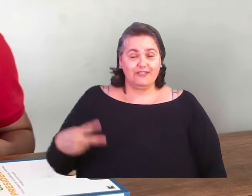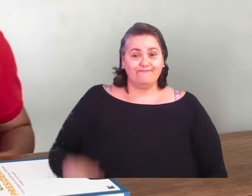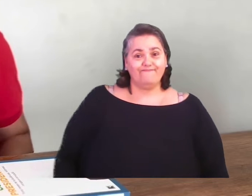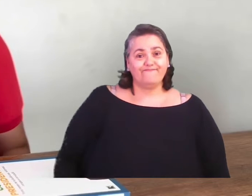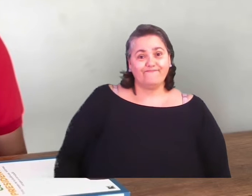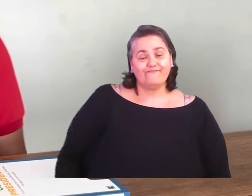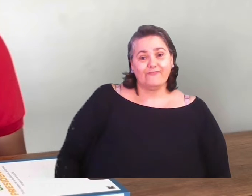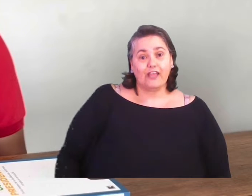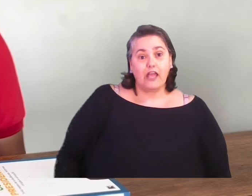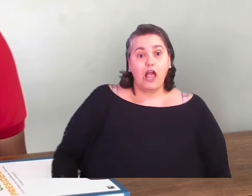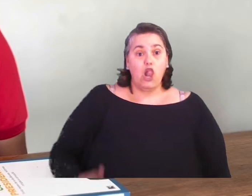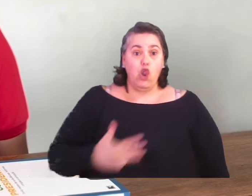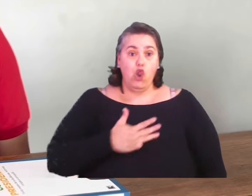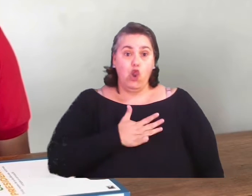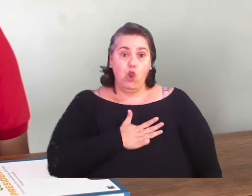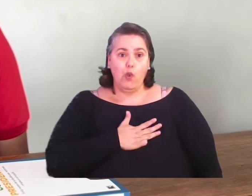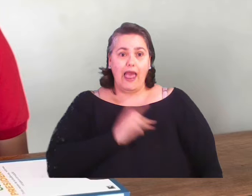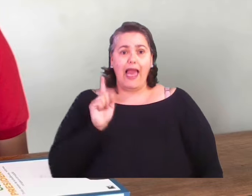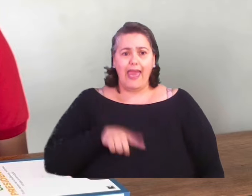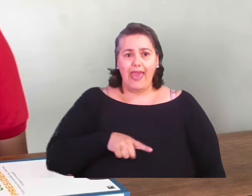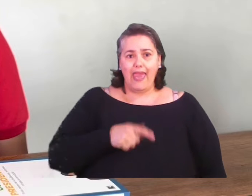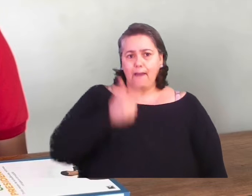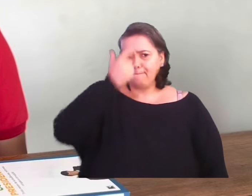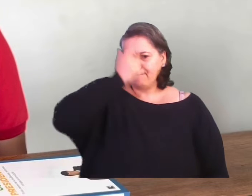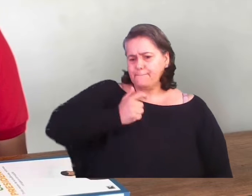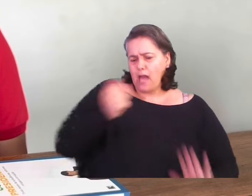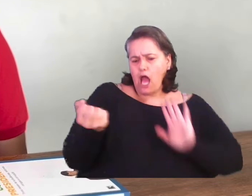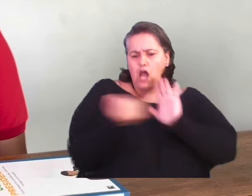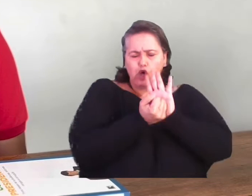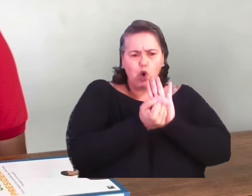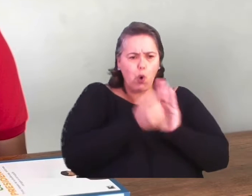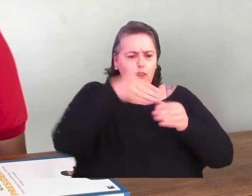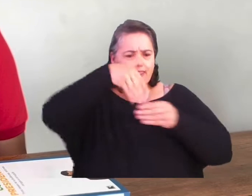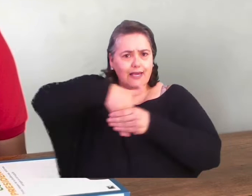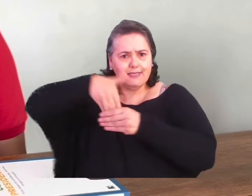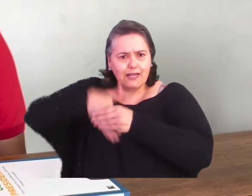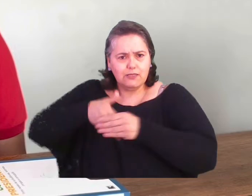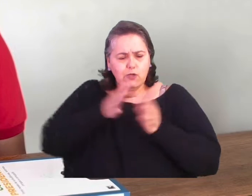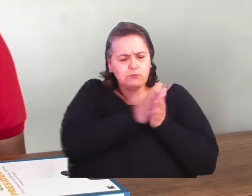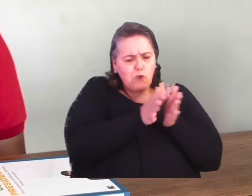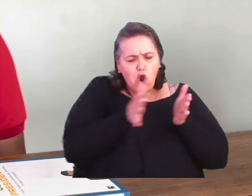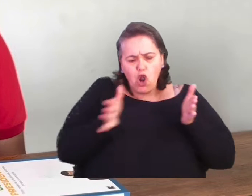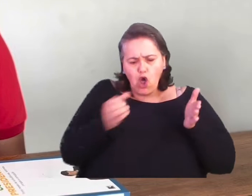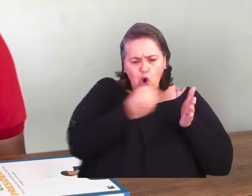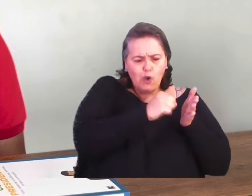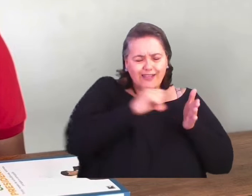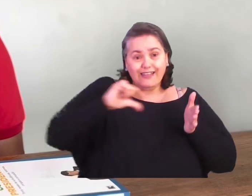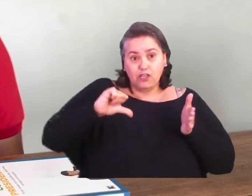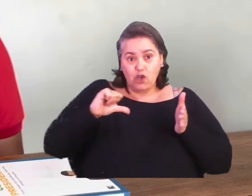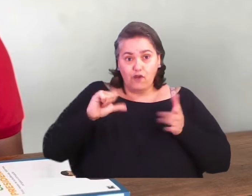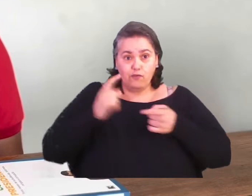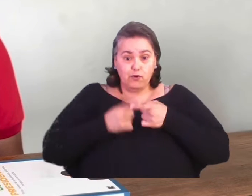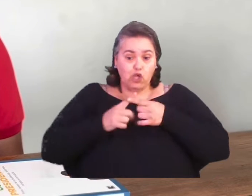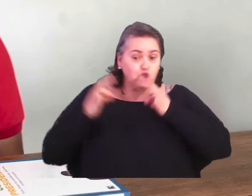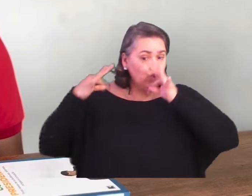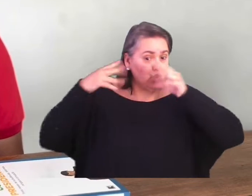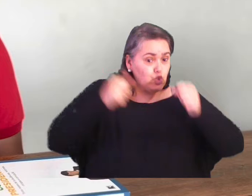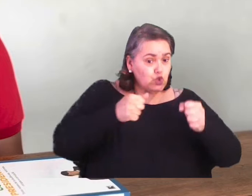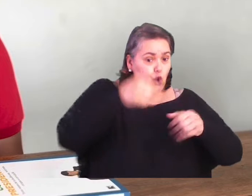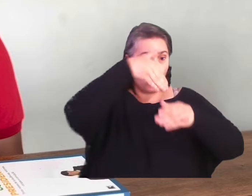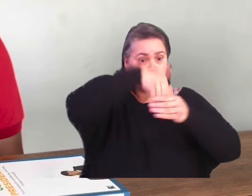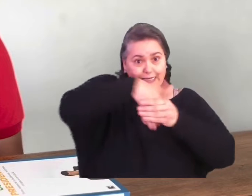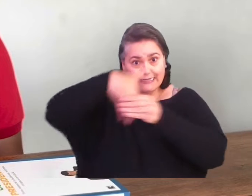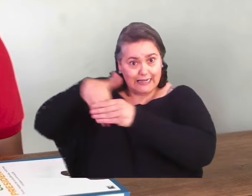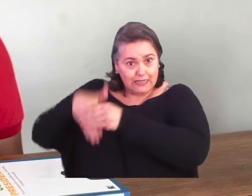seja, o presidente Lula é uma figura marcante nas eleições desde 1989, porque em todas elas ou ele